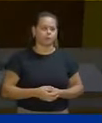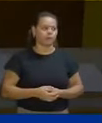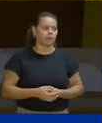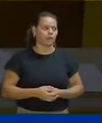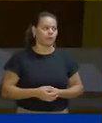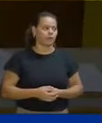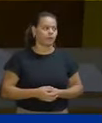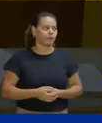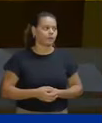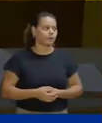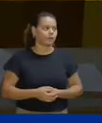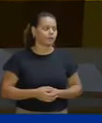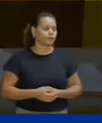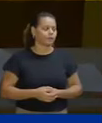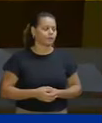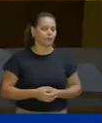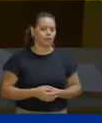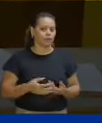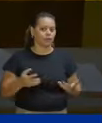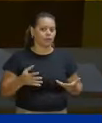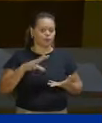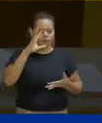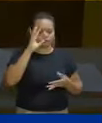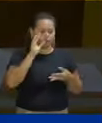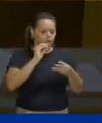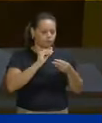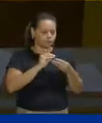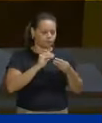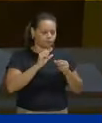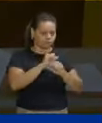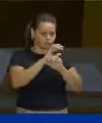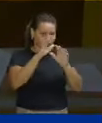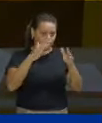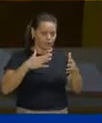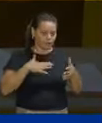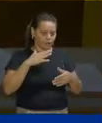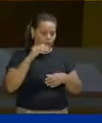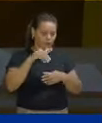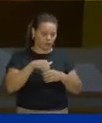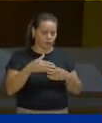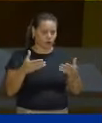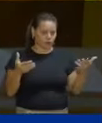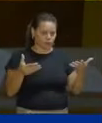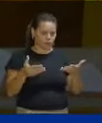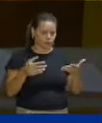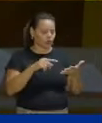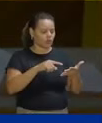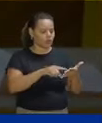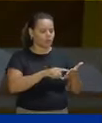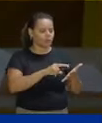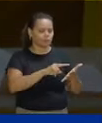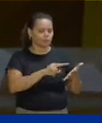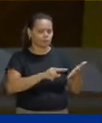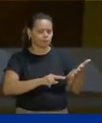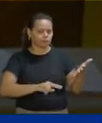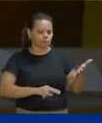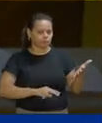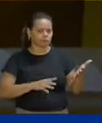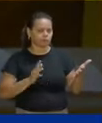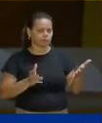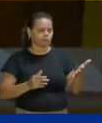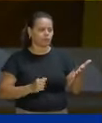Eu vou tentar aqui, de forma resumida, esclarecer. O meu voto está aqui distribuído em